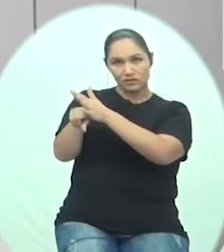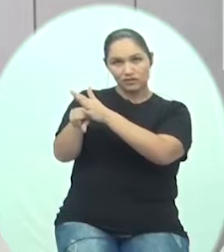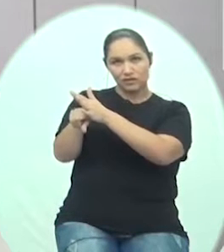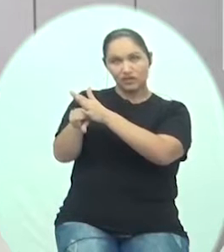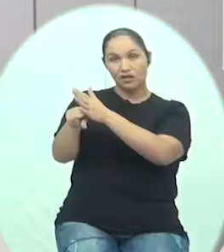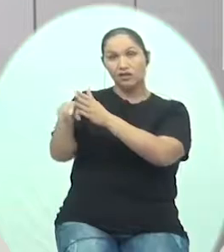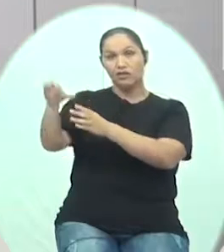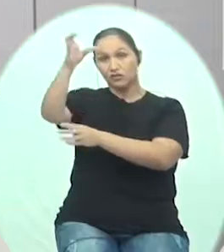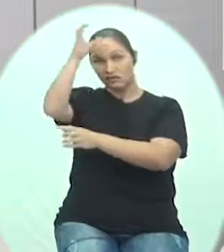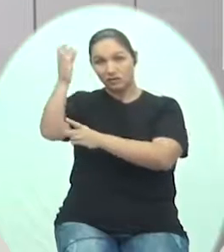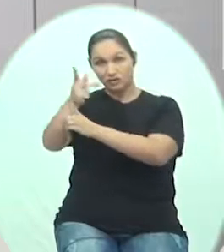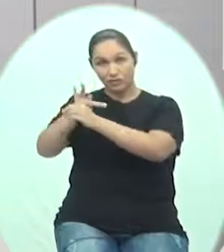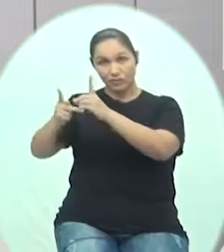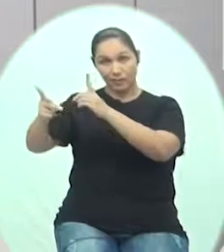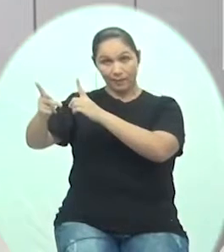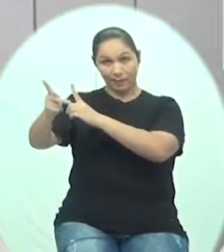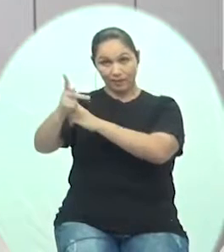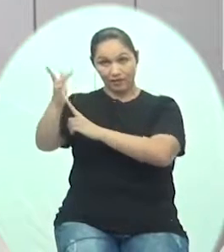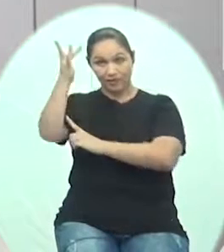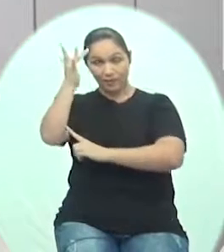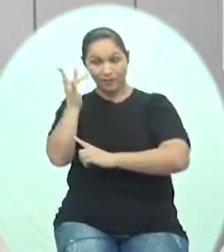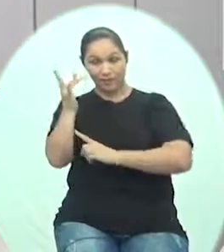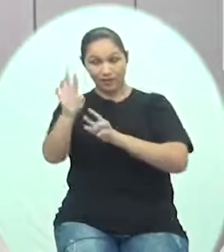1530 no meu gabinete